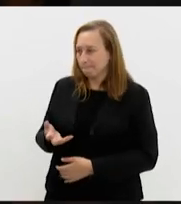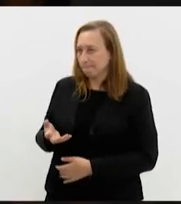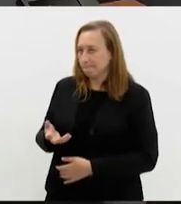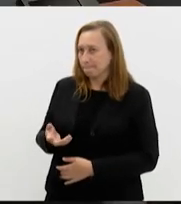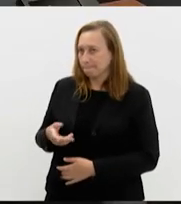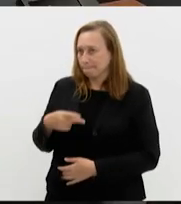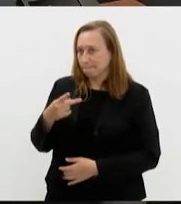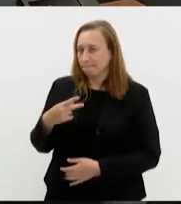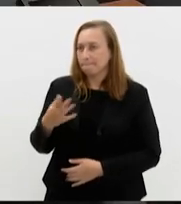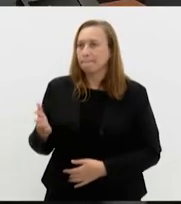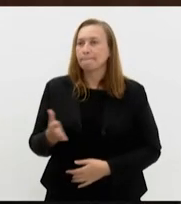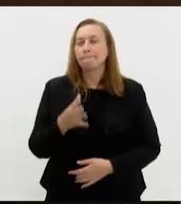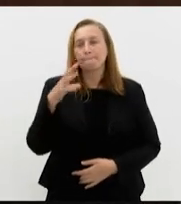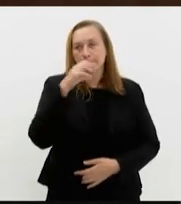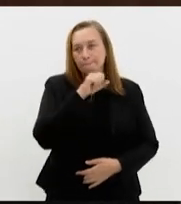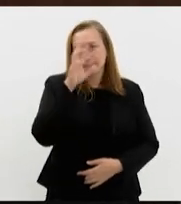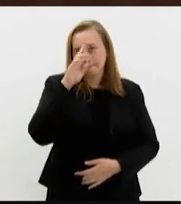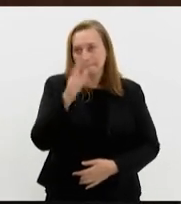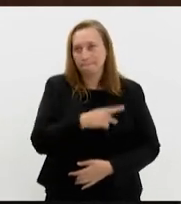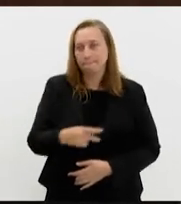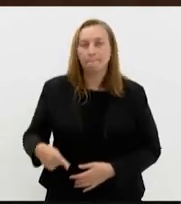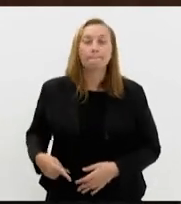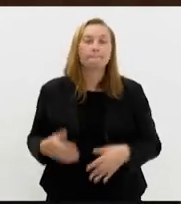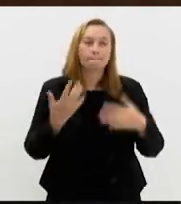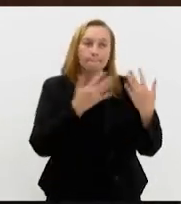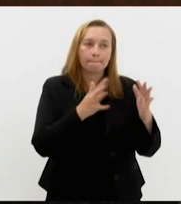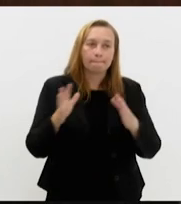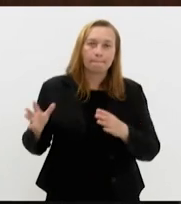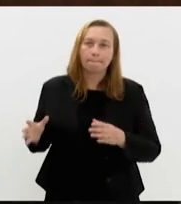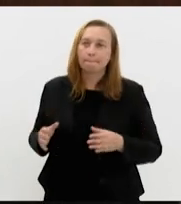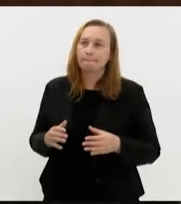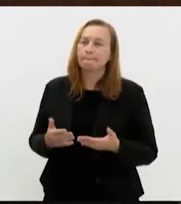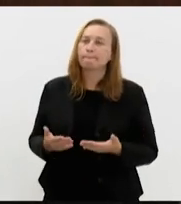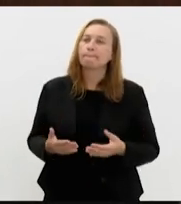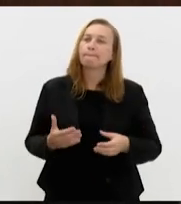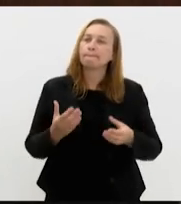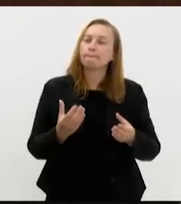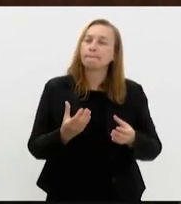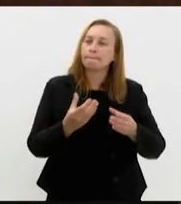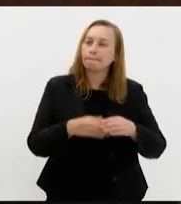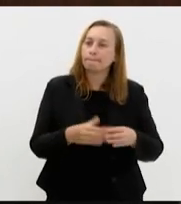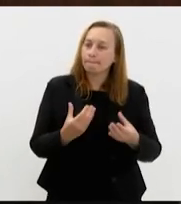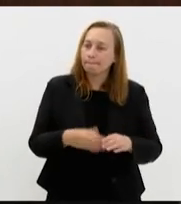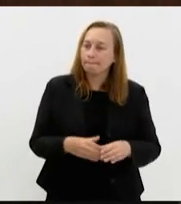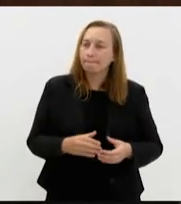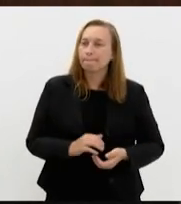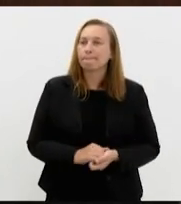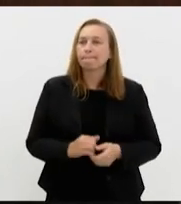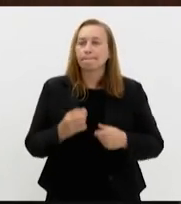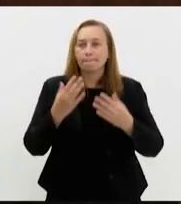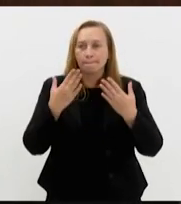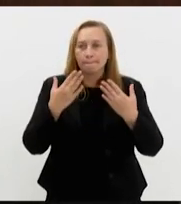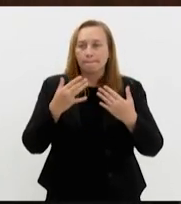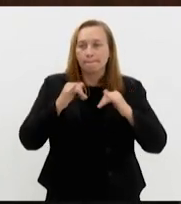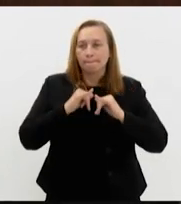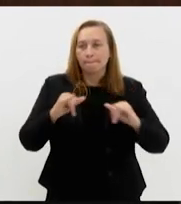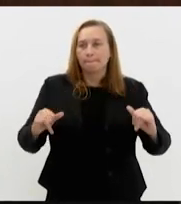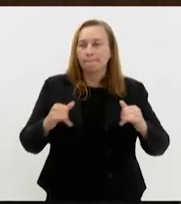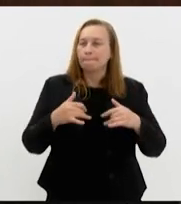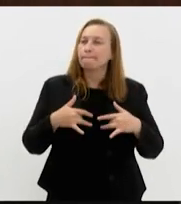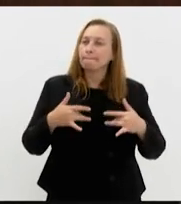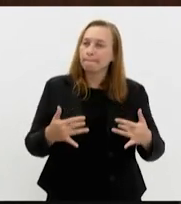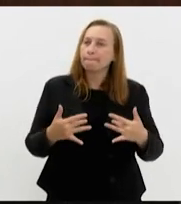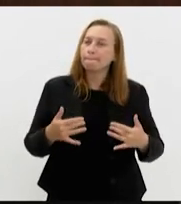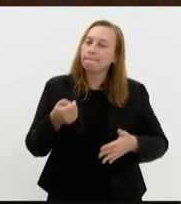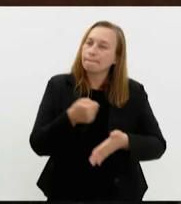Bem rapidamente, presidenta, primeiro saudar os trabalhadores que estão acompanhando a sessão, declarar nosso apoio e nossa solidariedade